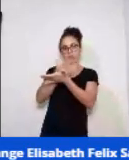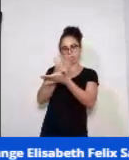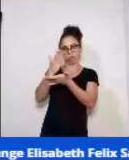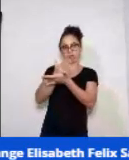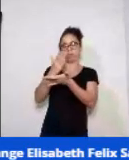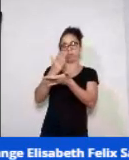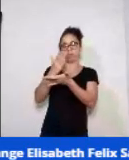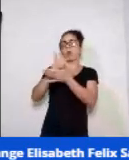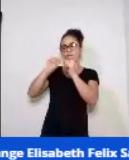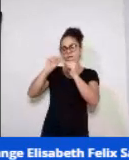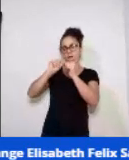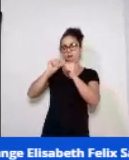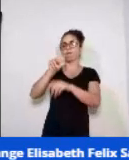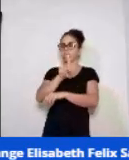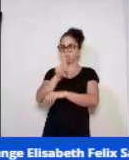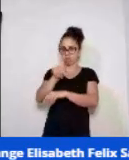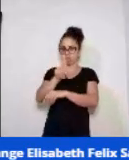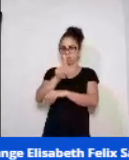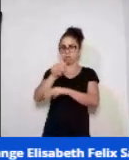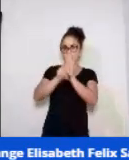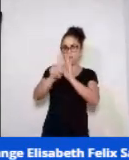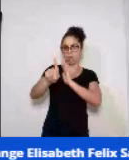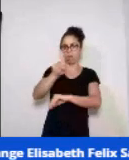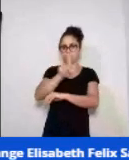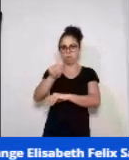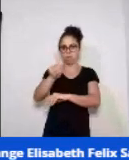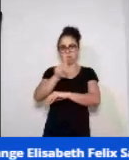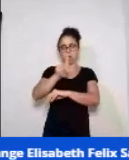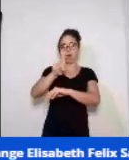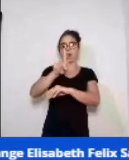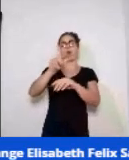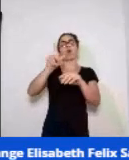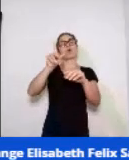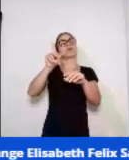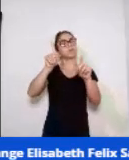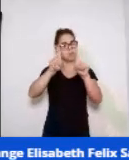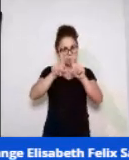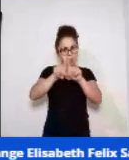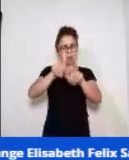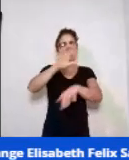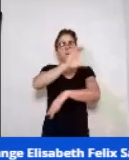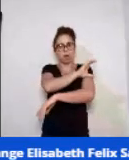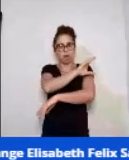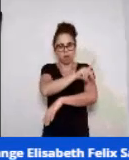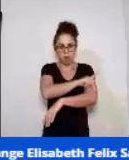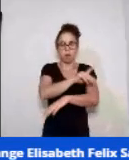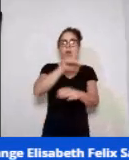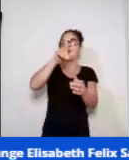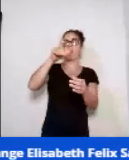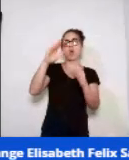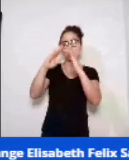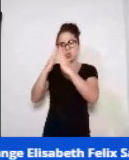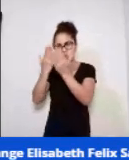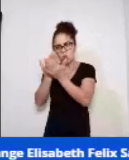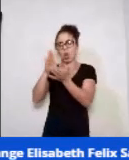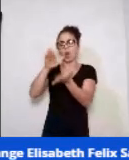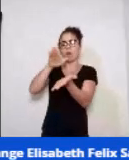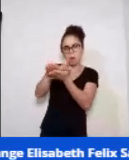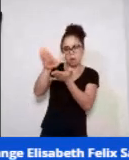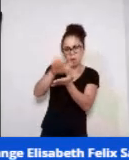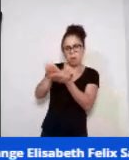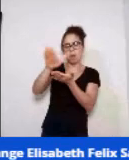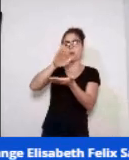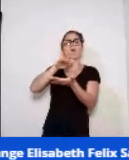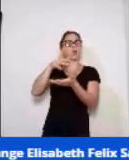pelo professor, passando pela equipe, chegando na escola, fazendo a impressão, a encadernação.